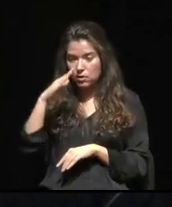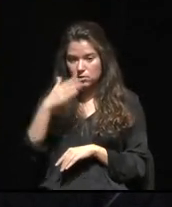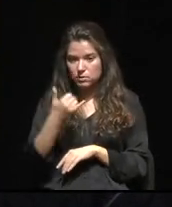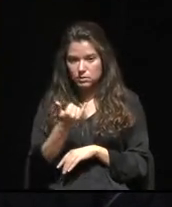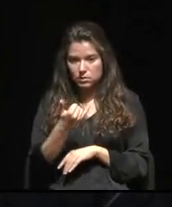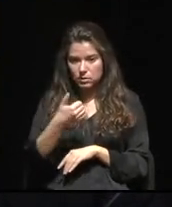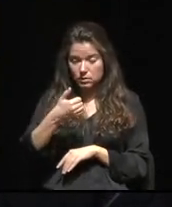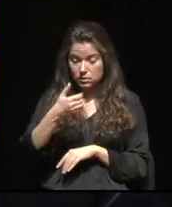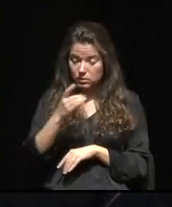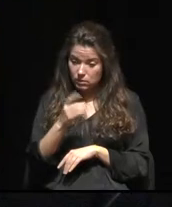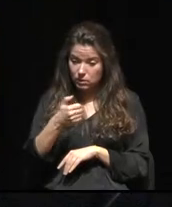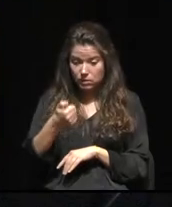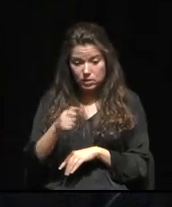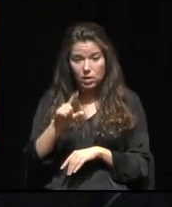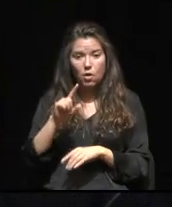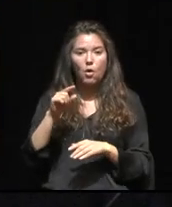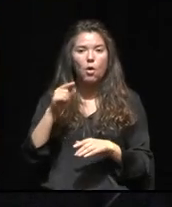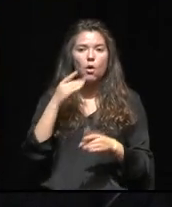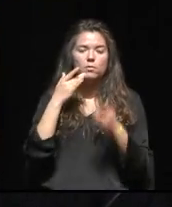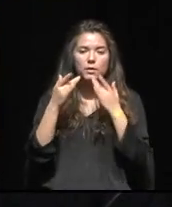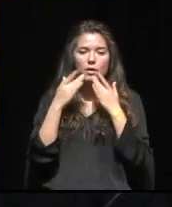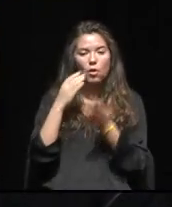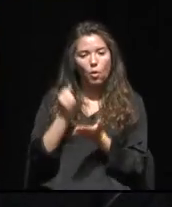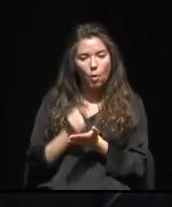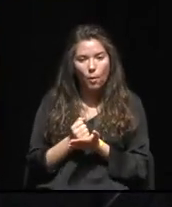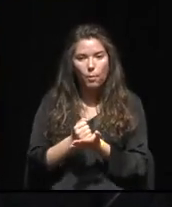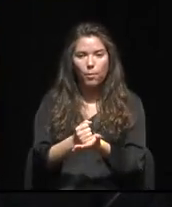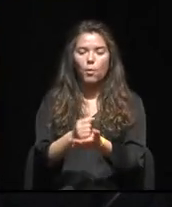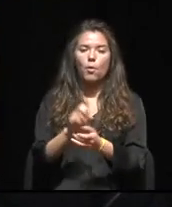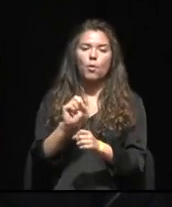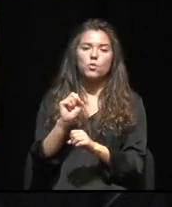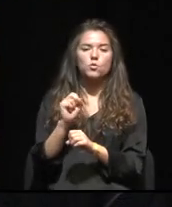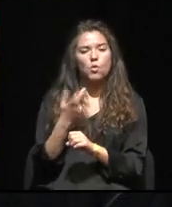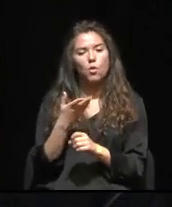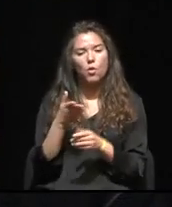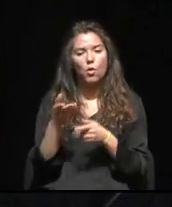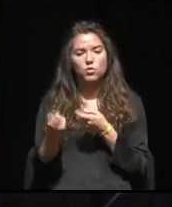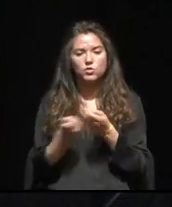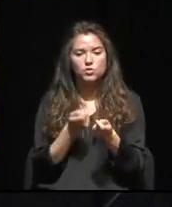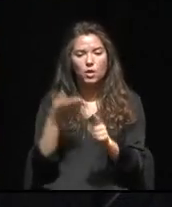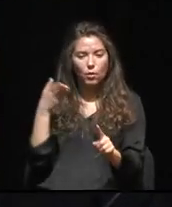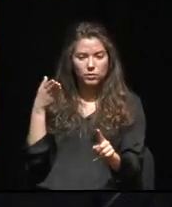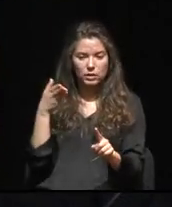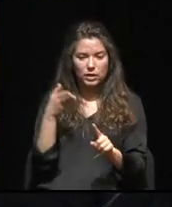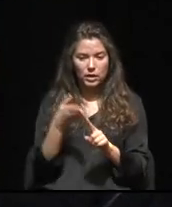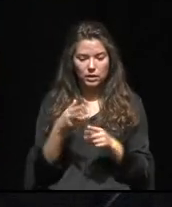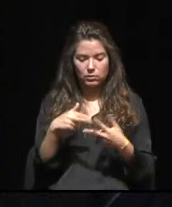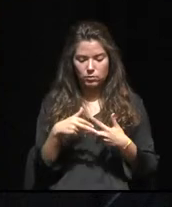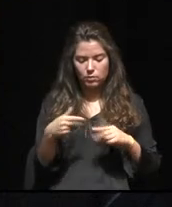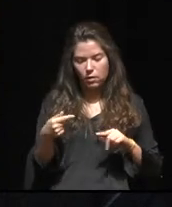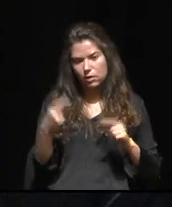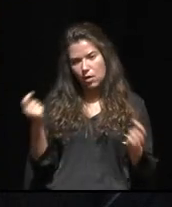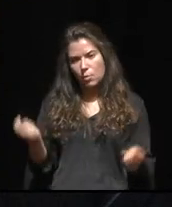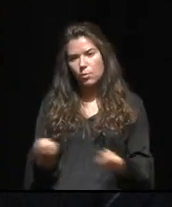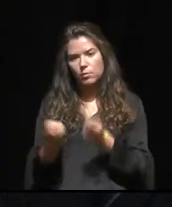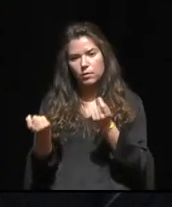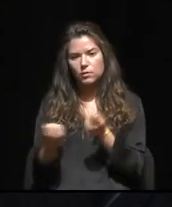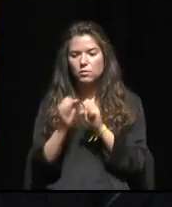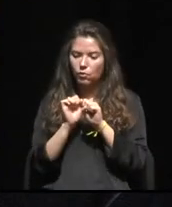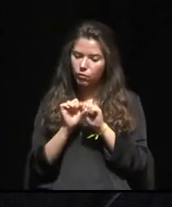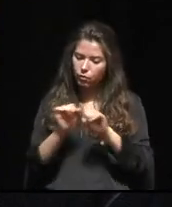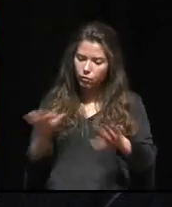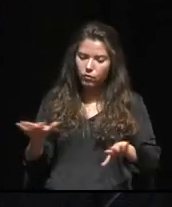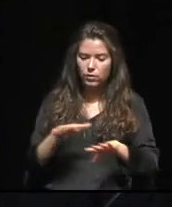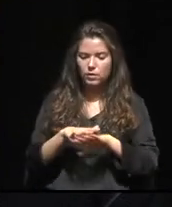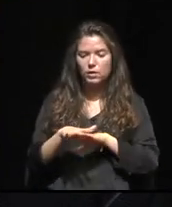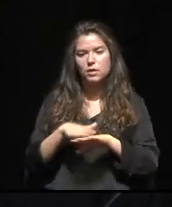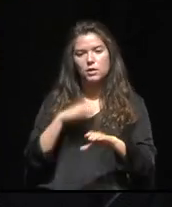anos aos espetáculos com apoios ou sob gestão direta Municipal e que promovesse uma melhor divulgação nas redes